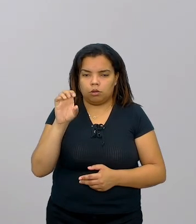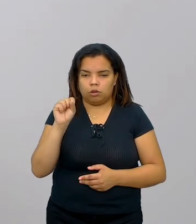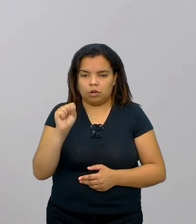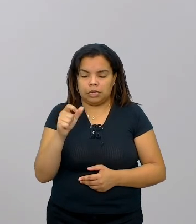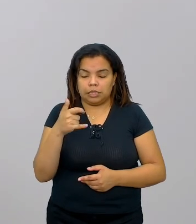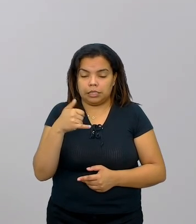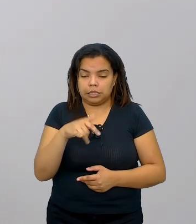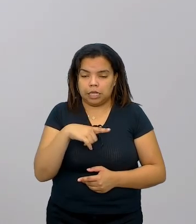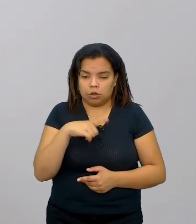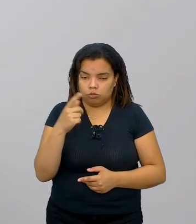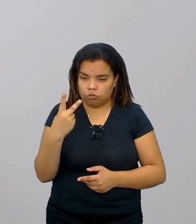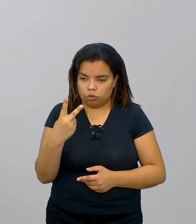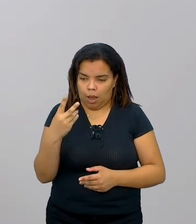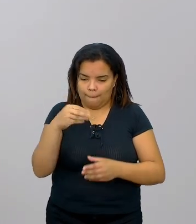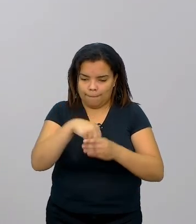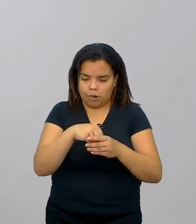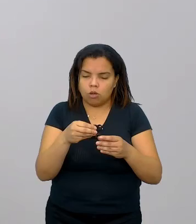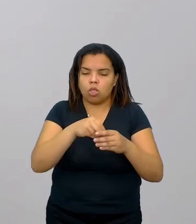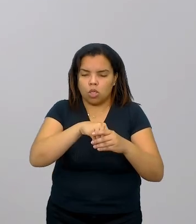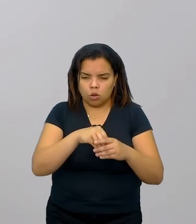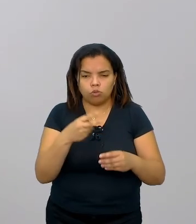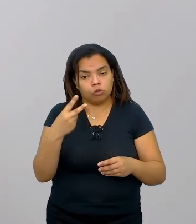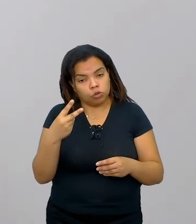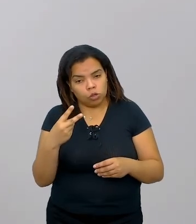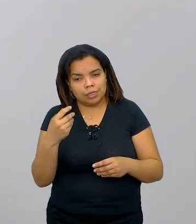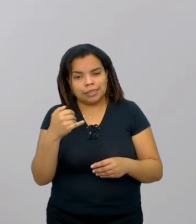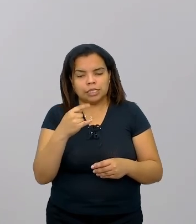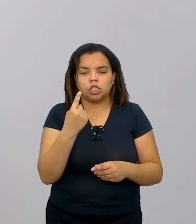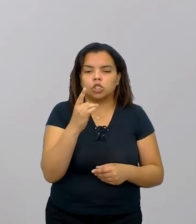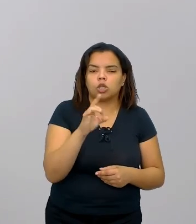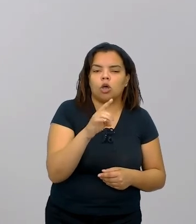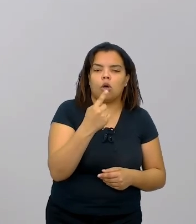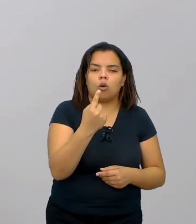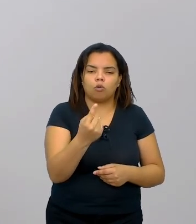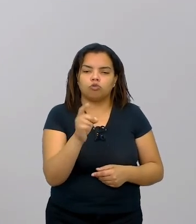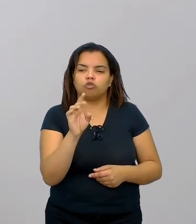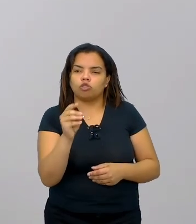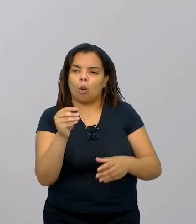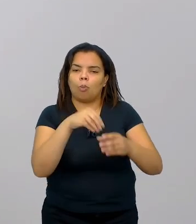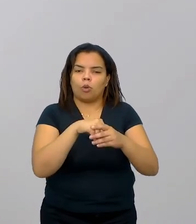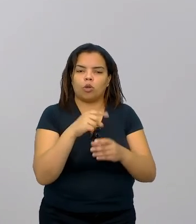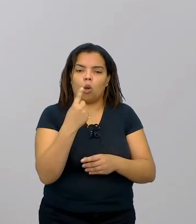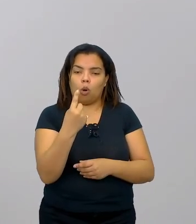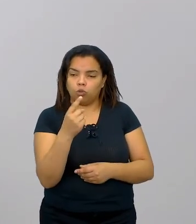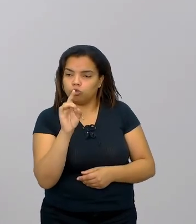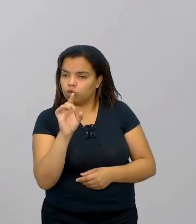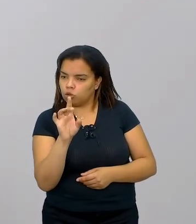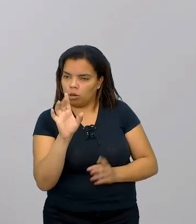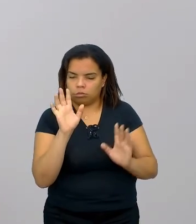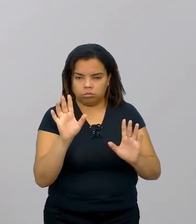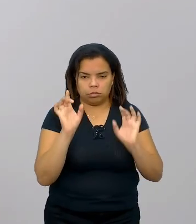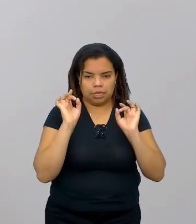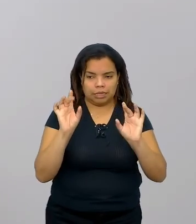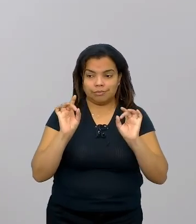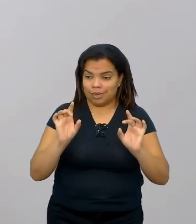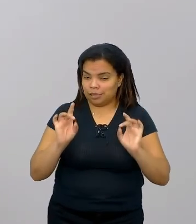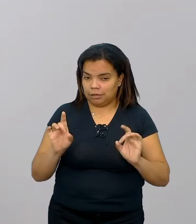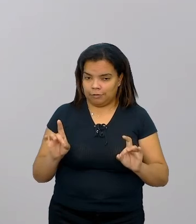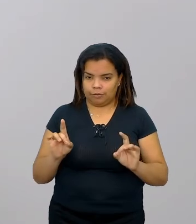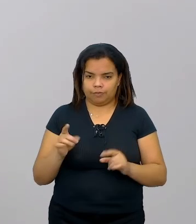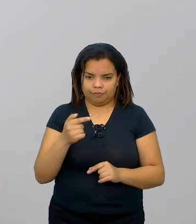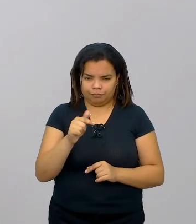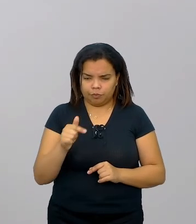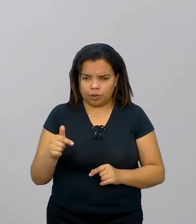tenho um desses fatores deficientes, então aí eu faço a reposição de um desses fatores que não está